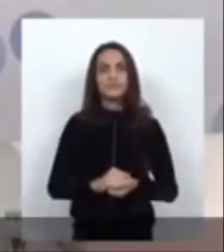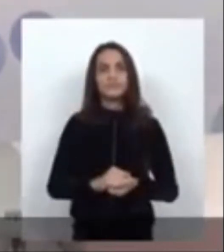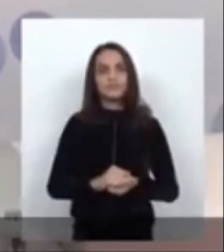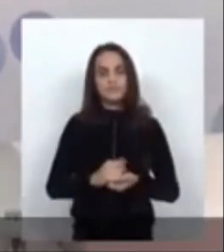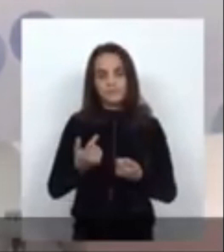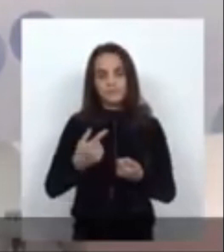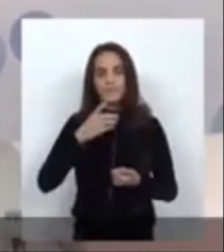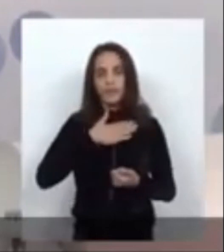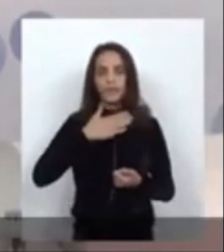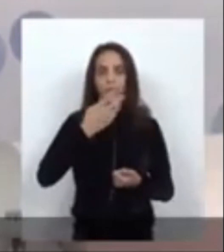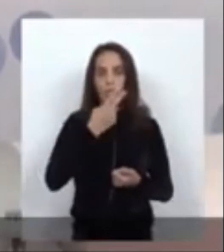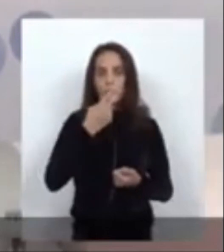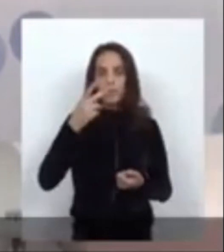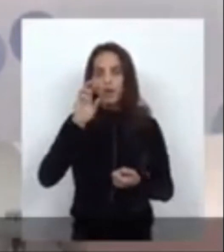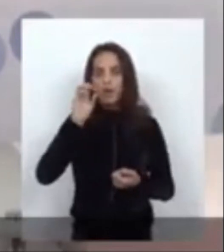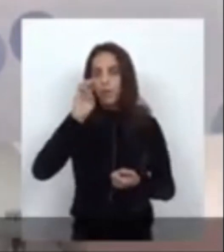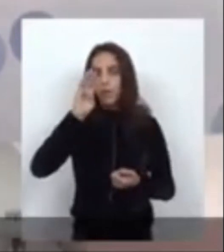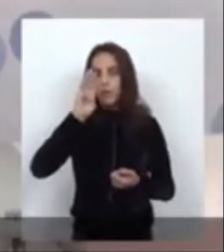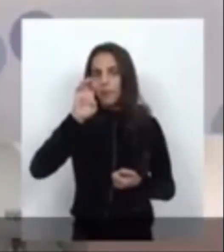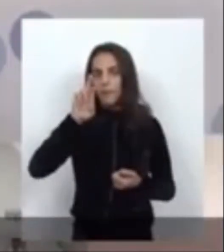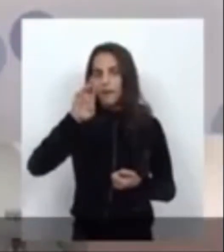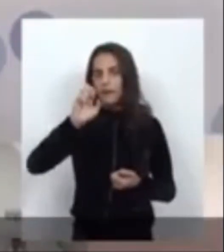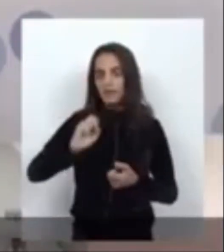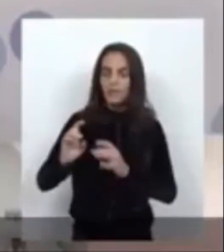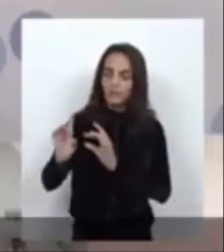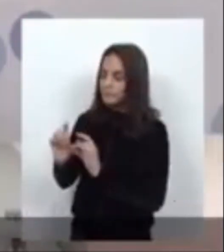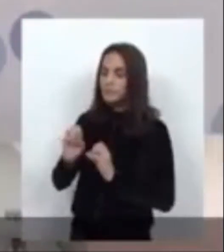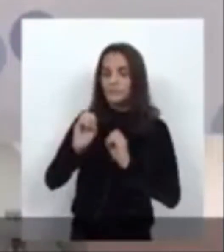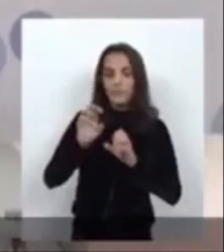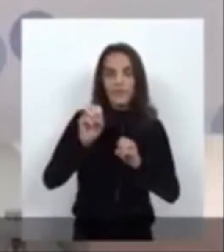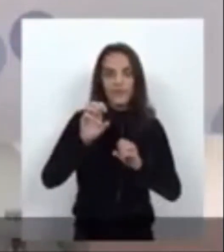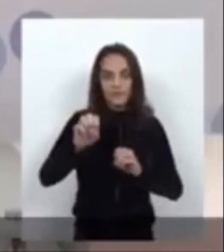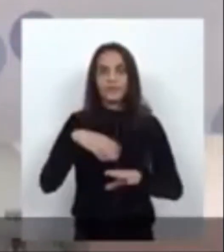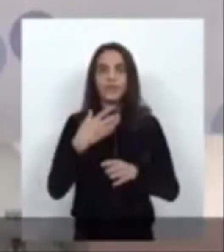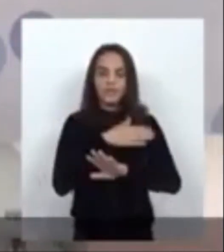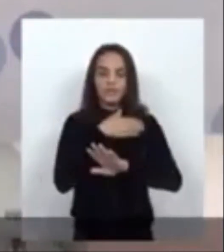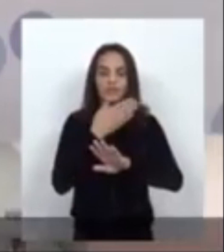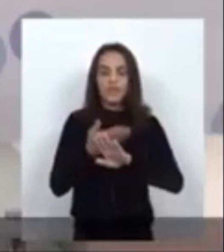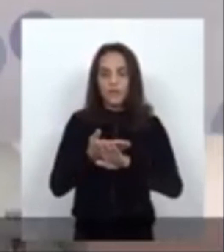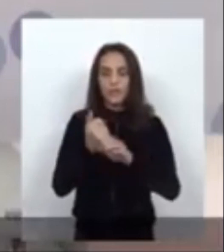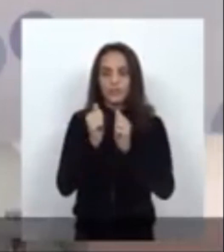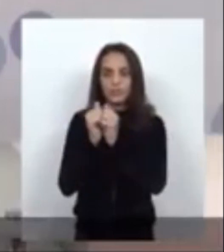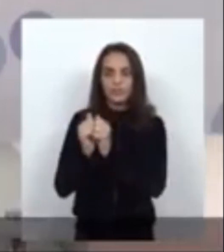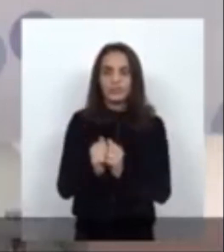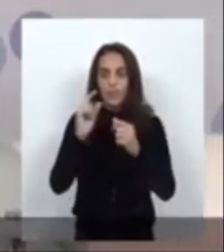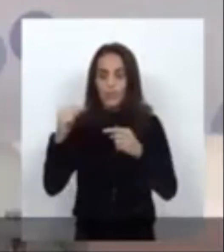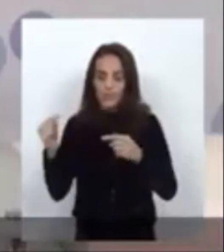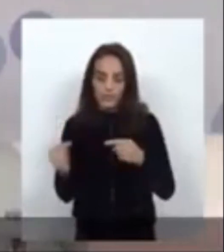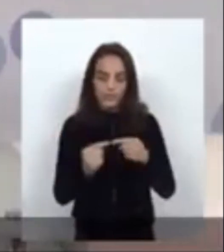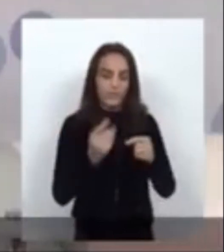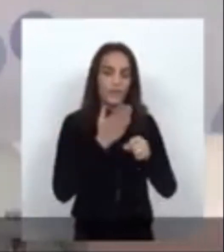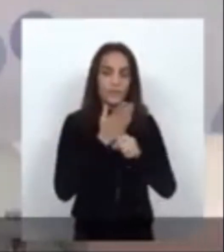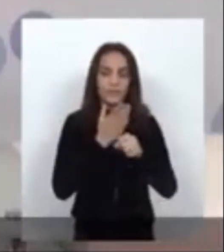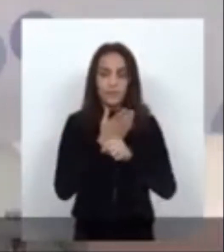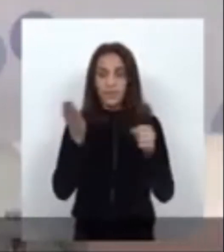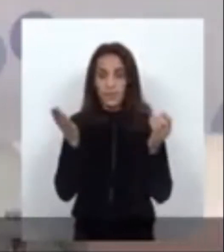Adriana, meu nome é Roberta, eu trabalho na equipe do Programa Ensino Integral aqui na COPED, e o objetivo da minha participação aqui